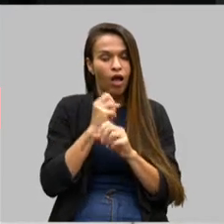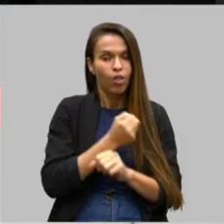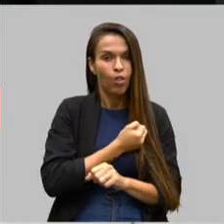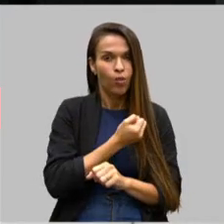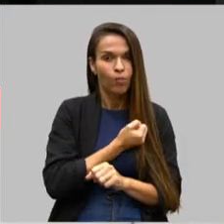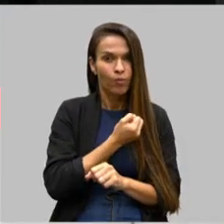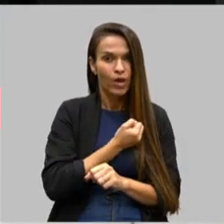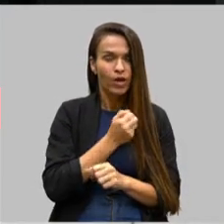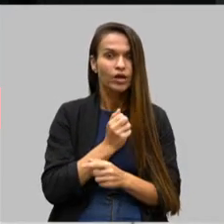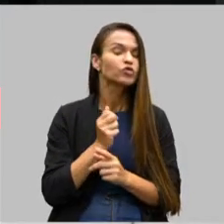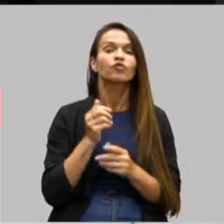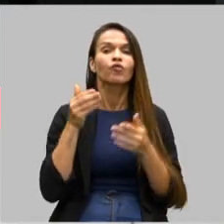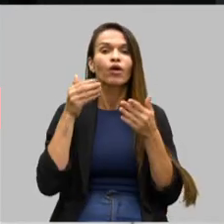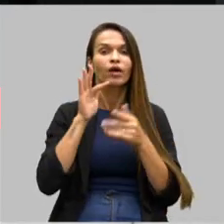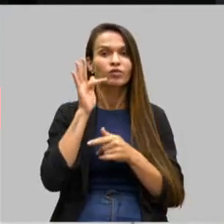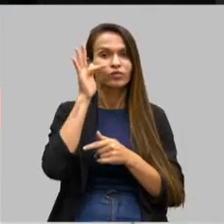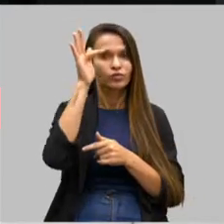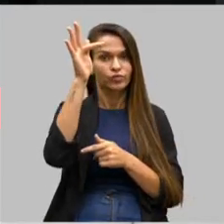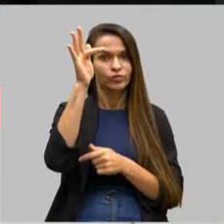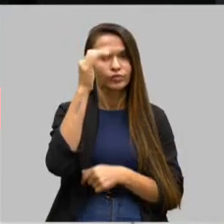futuro.